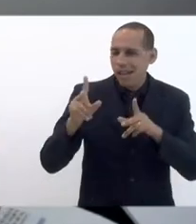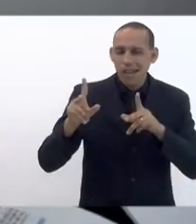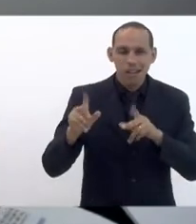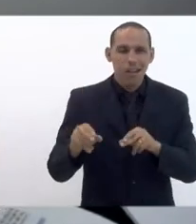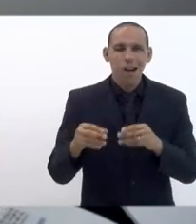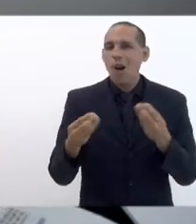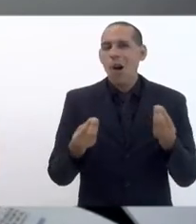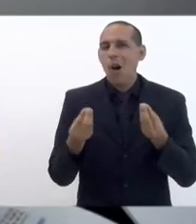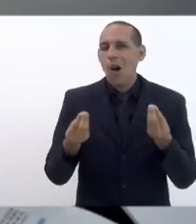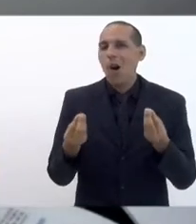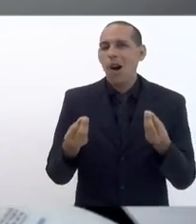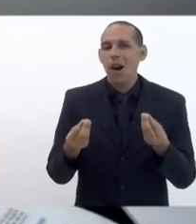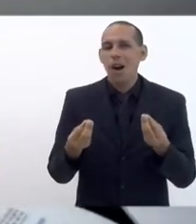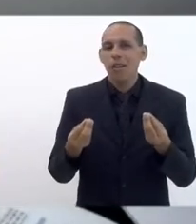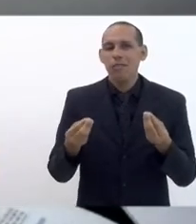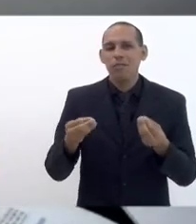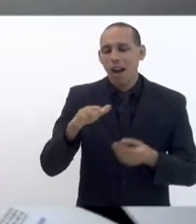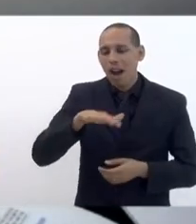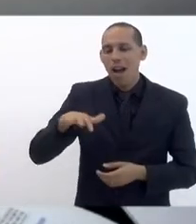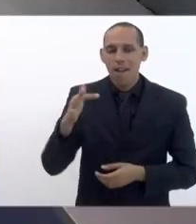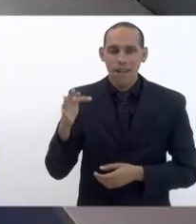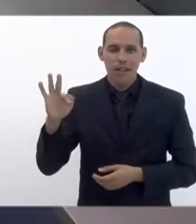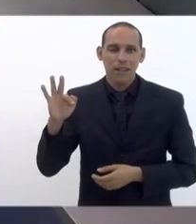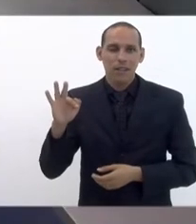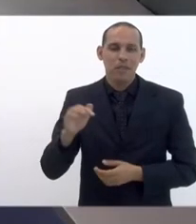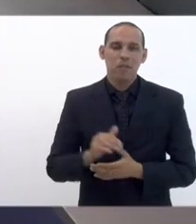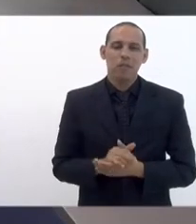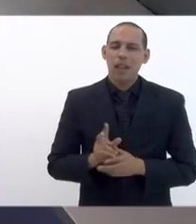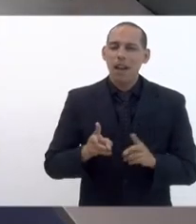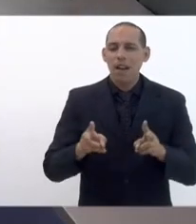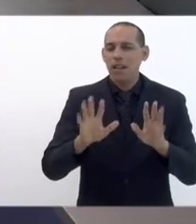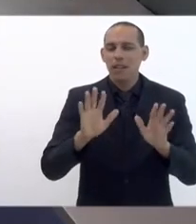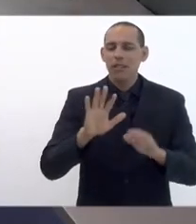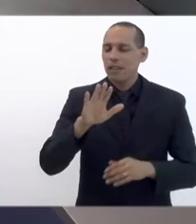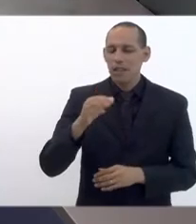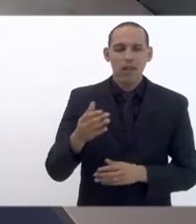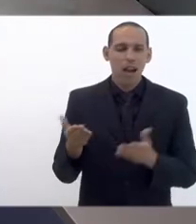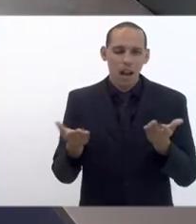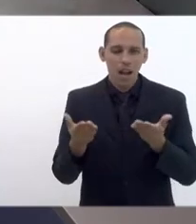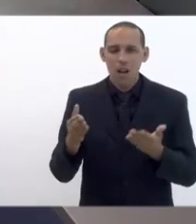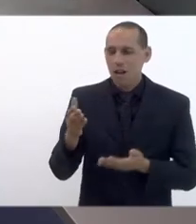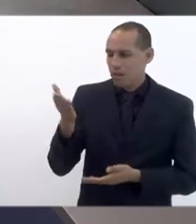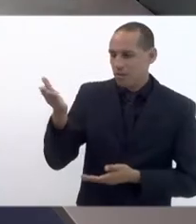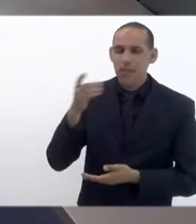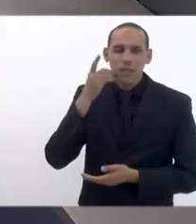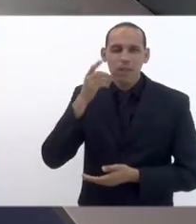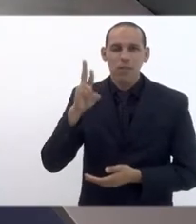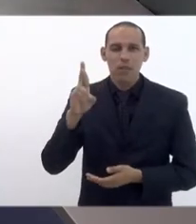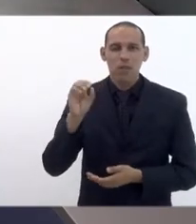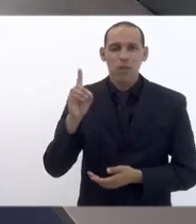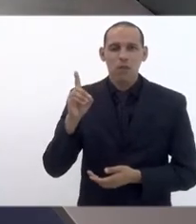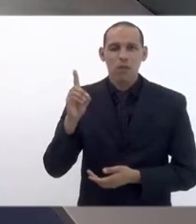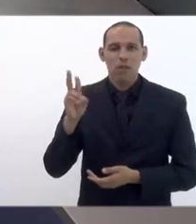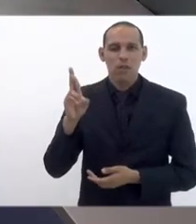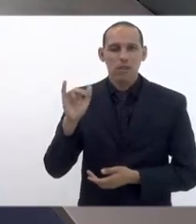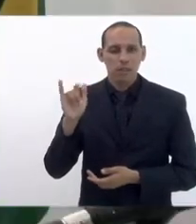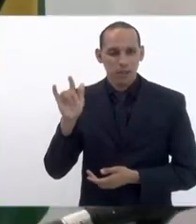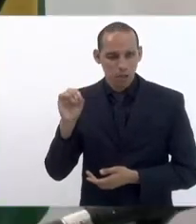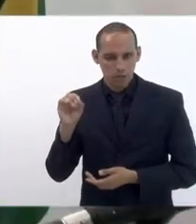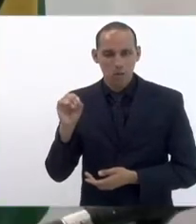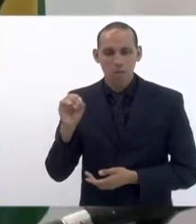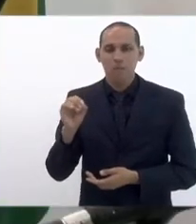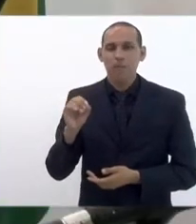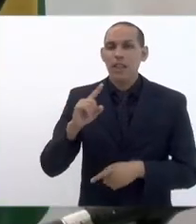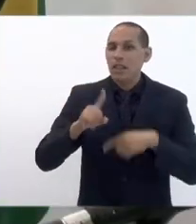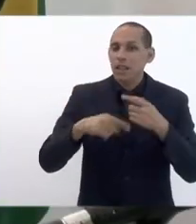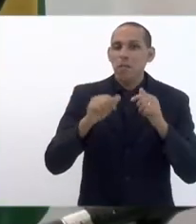nessa tramitação assim. O Valdec, aqui eu vou passar a palavra ao deputado Rodrigo Amorim, depois eu vou trazer um apontamento feito aqui pela assessoria,